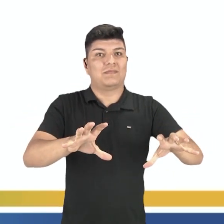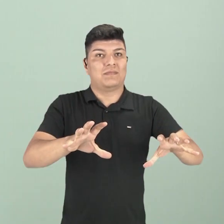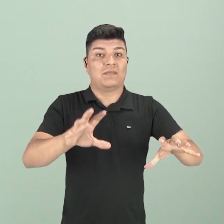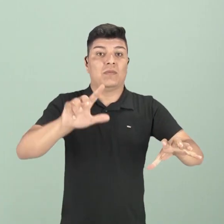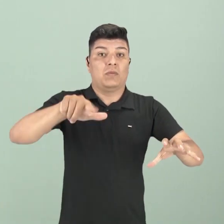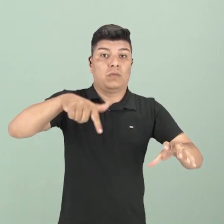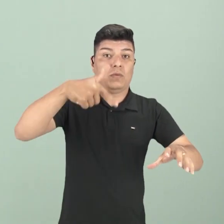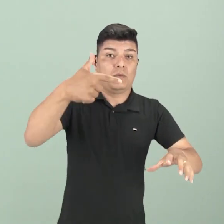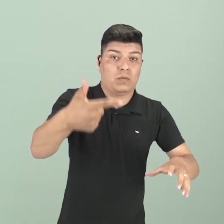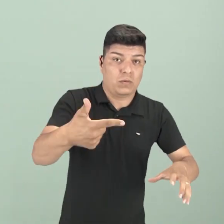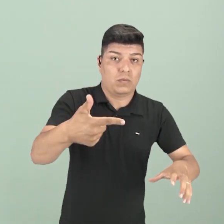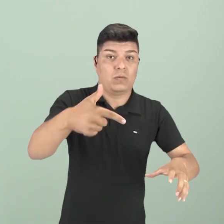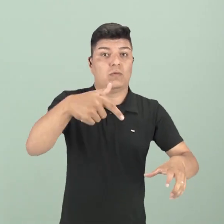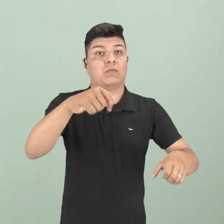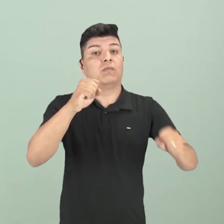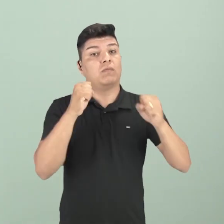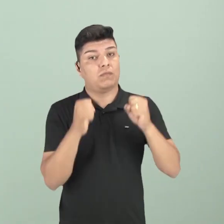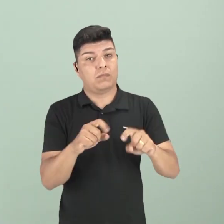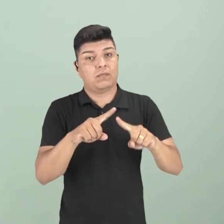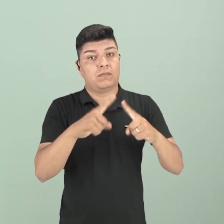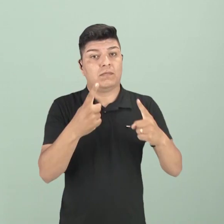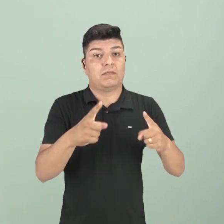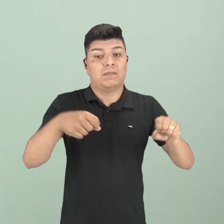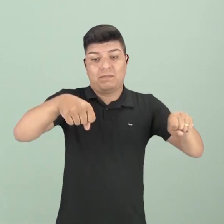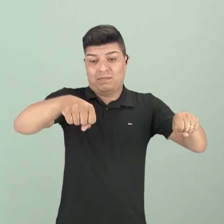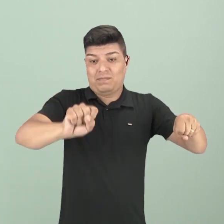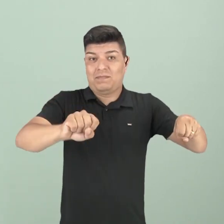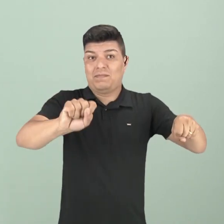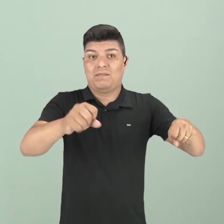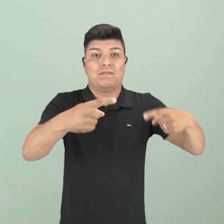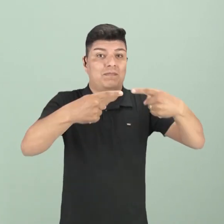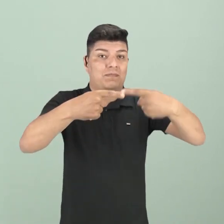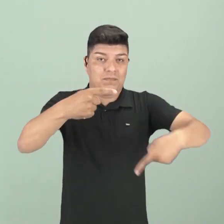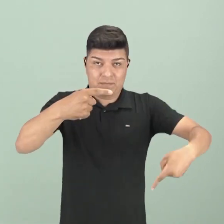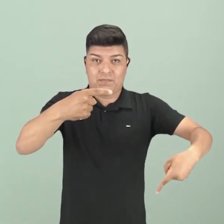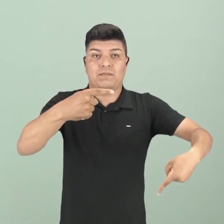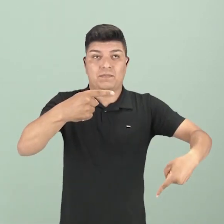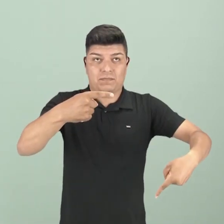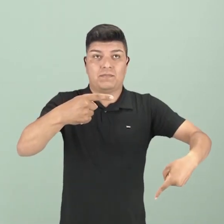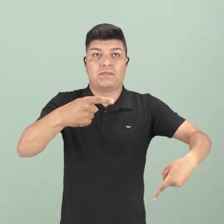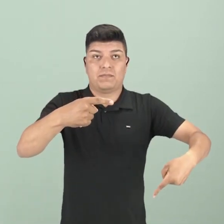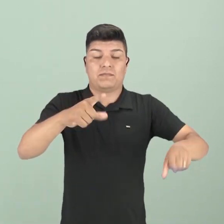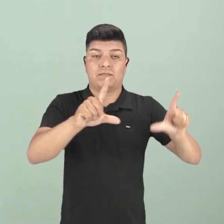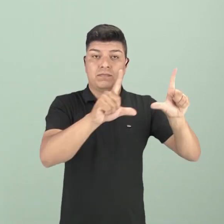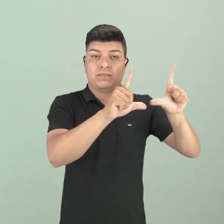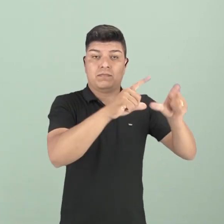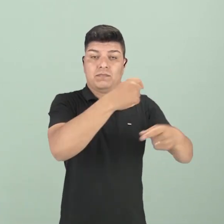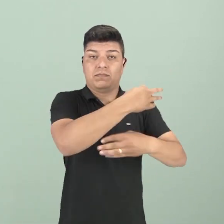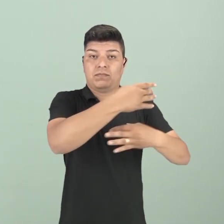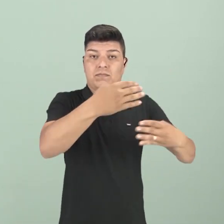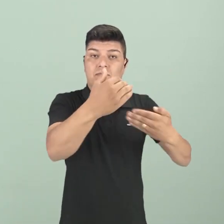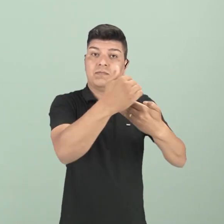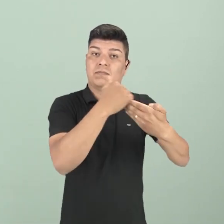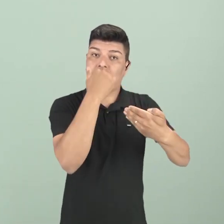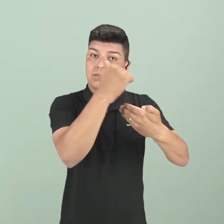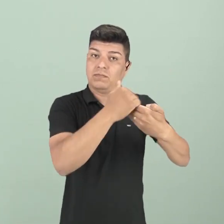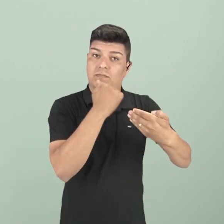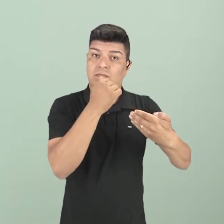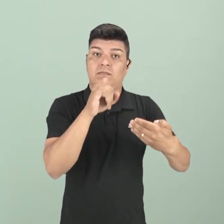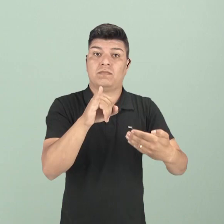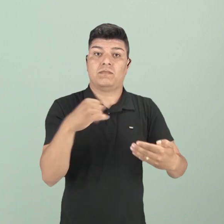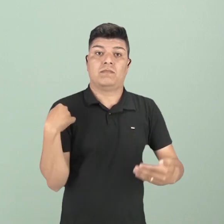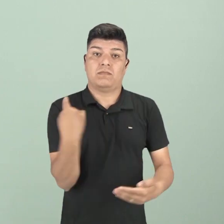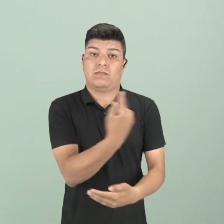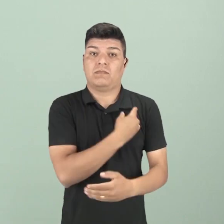veículos podem estacionar ali, mas as motocicletas não. As placas de trânsito, elas nos orientam. Se